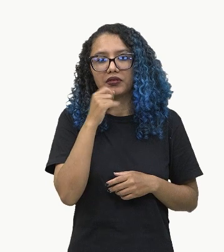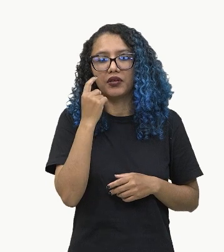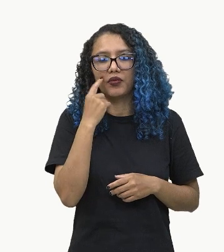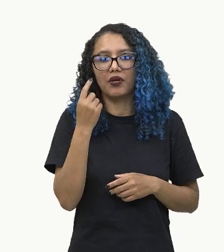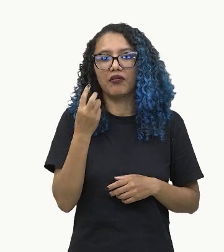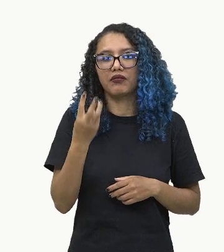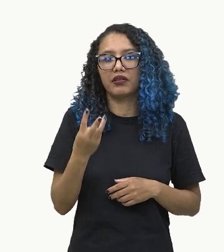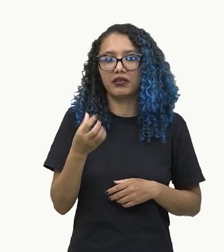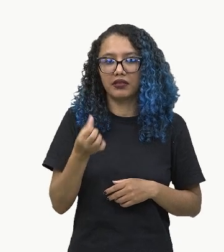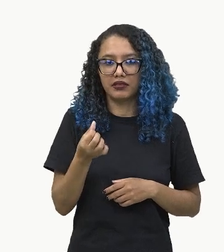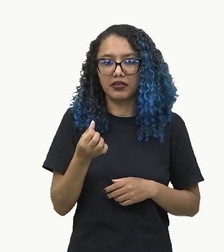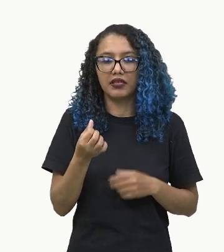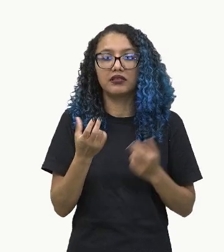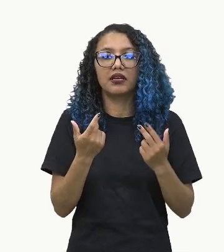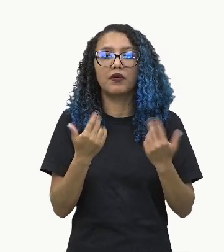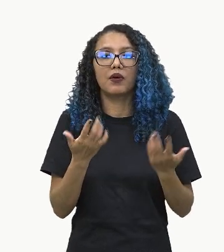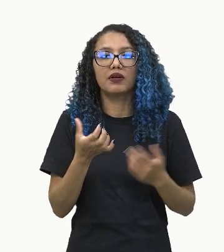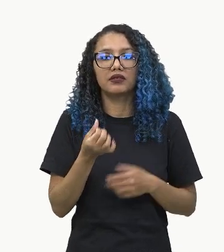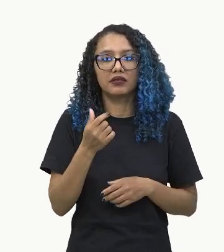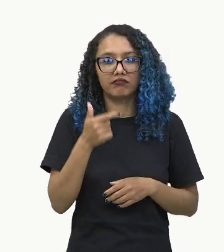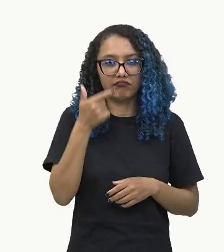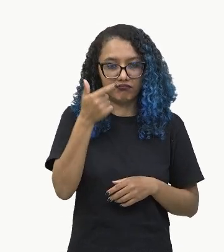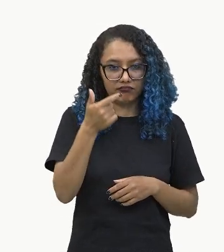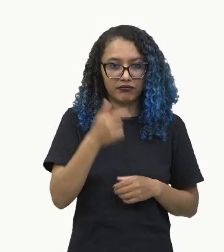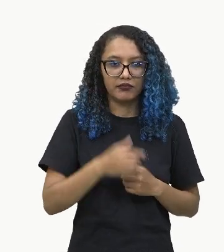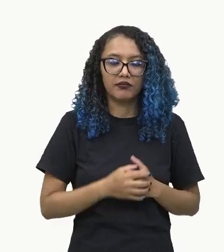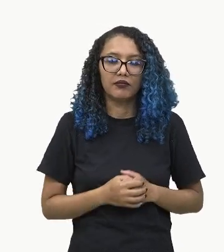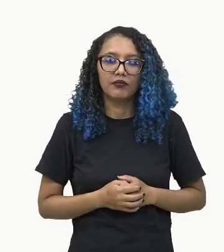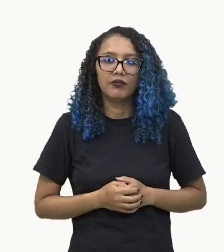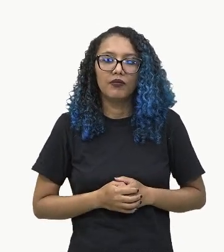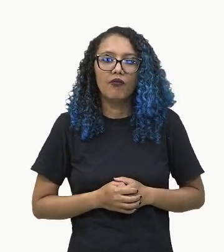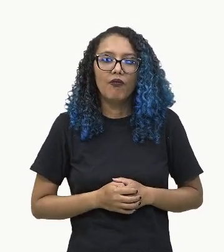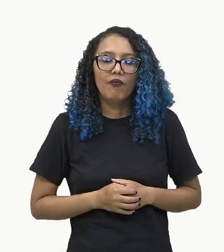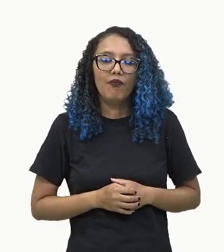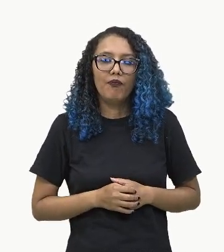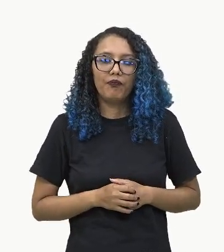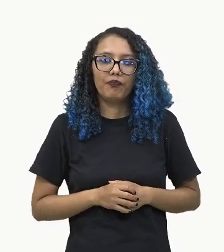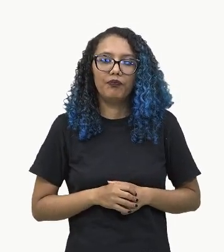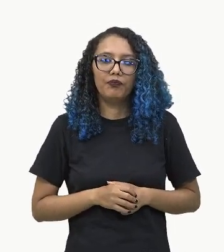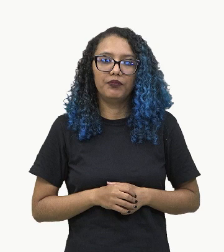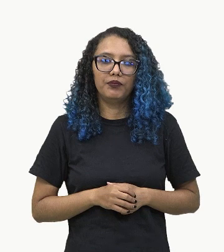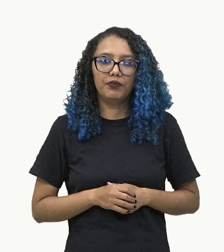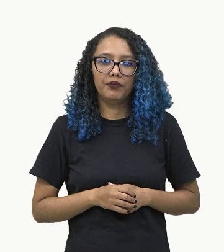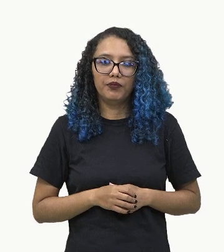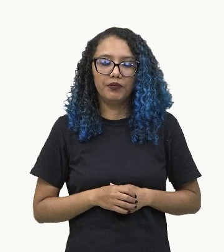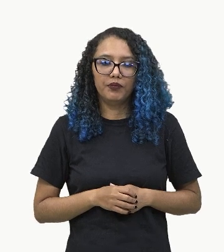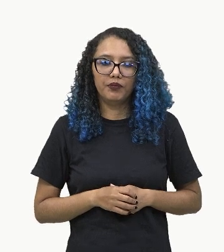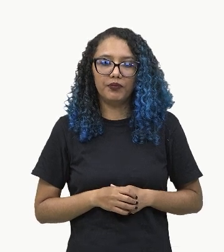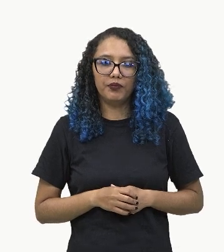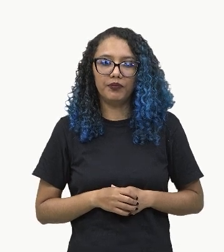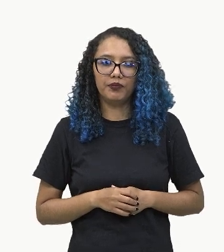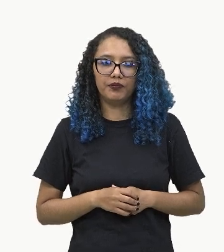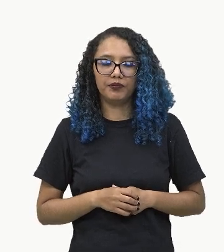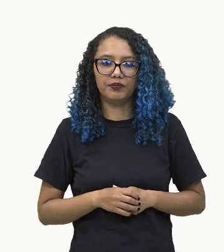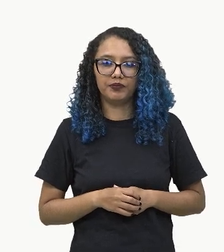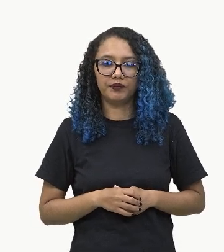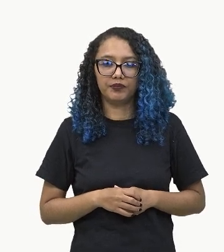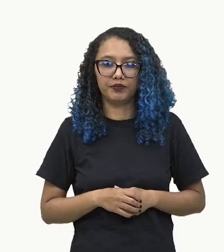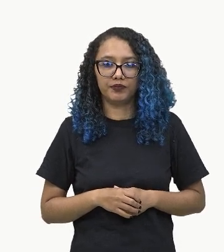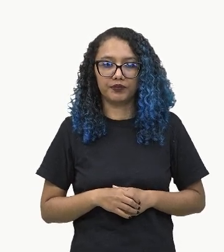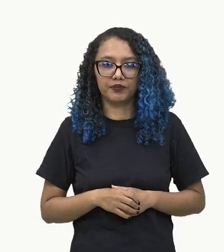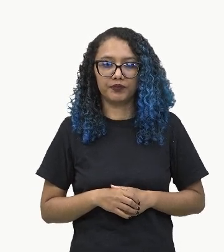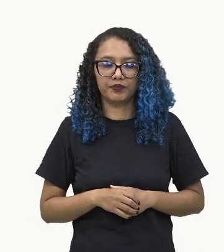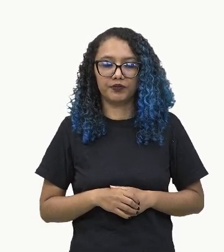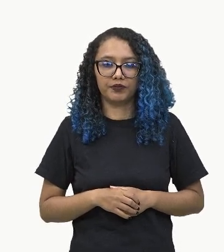36 é o mesmo do que 6 ao quadrado. Tá? Então, se eu